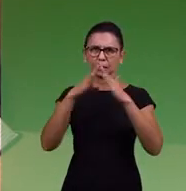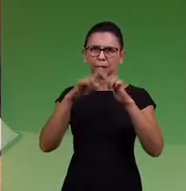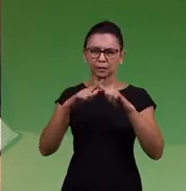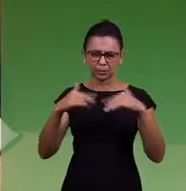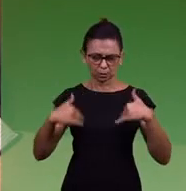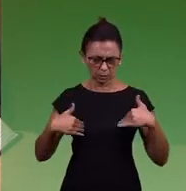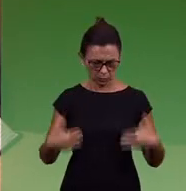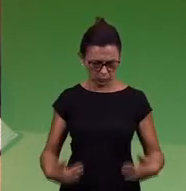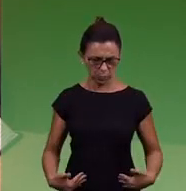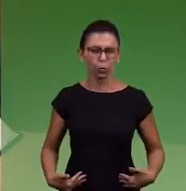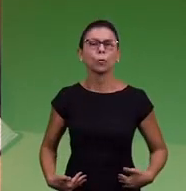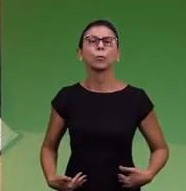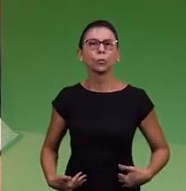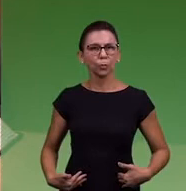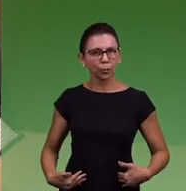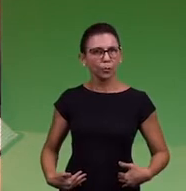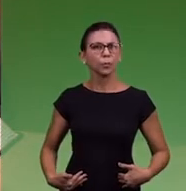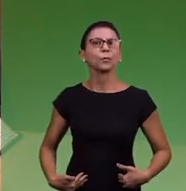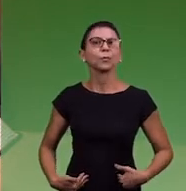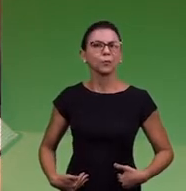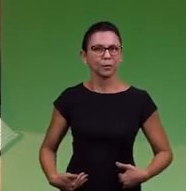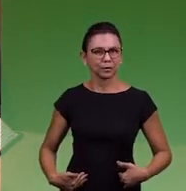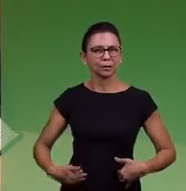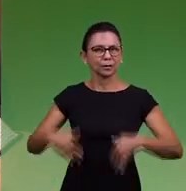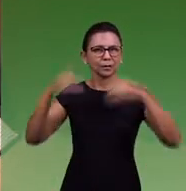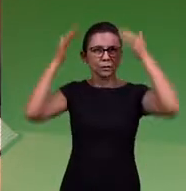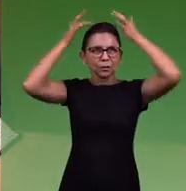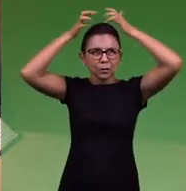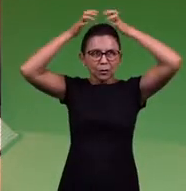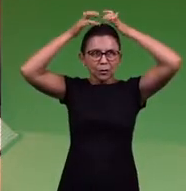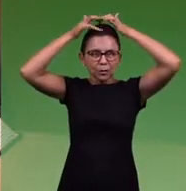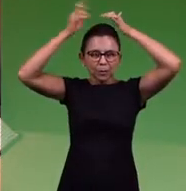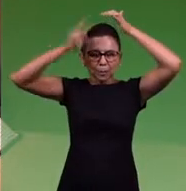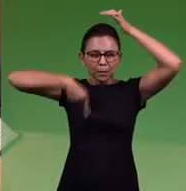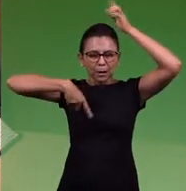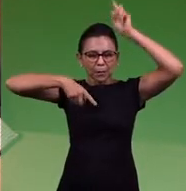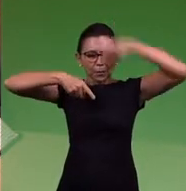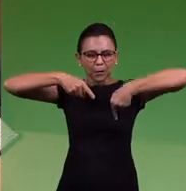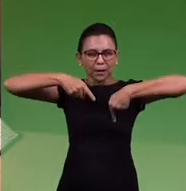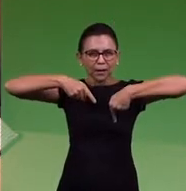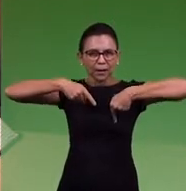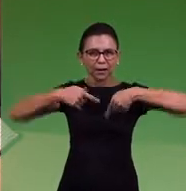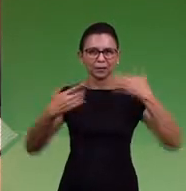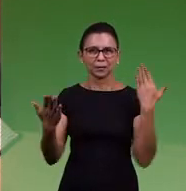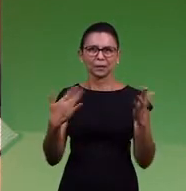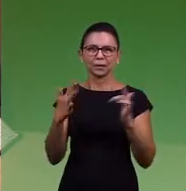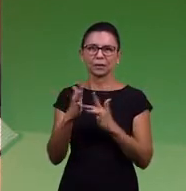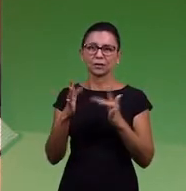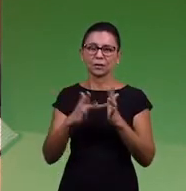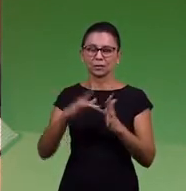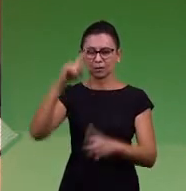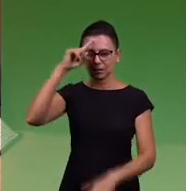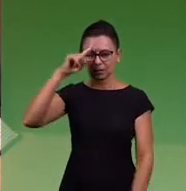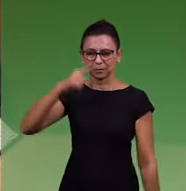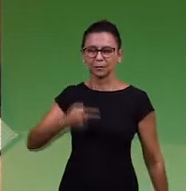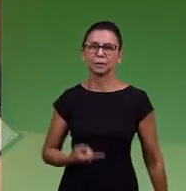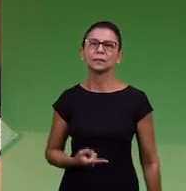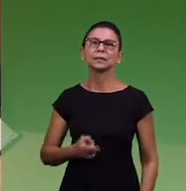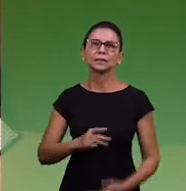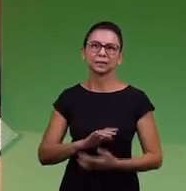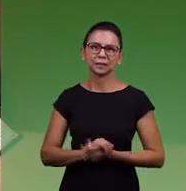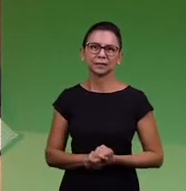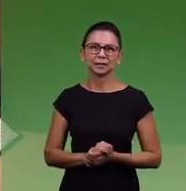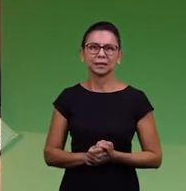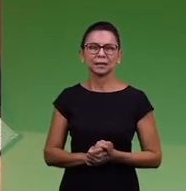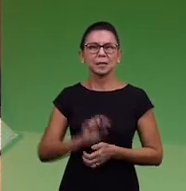corpo. Um corpo cujo comando vem do cérebro, vem do cabeça. E é nesse entendimento que estão pendurados